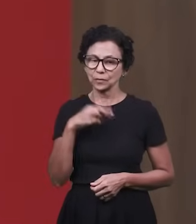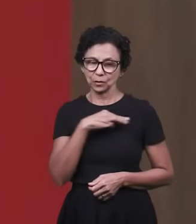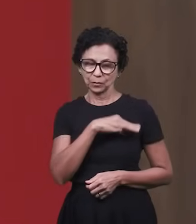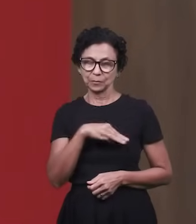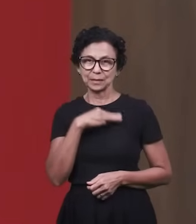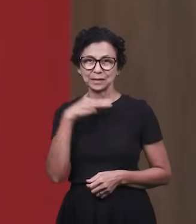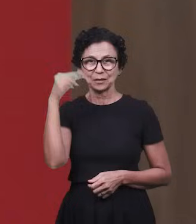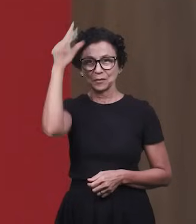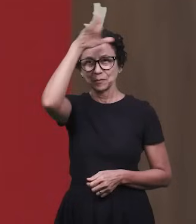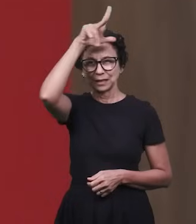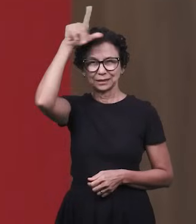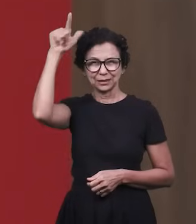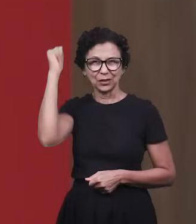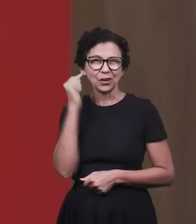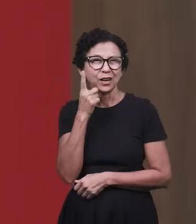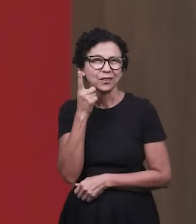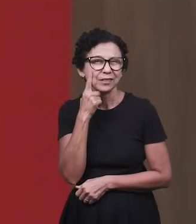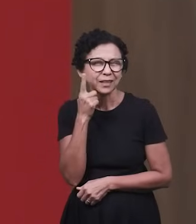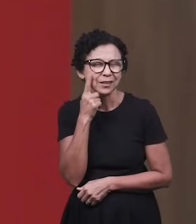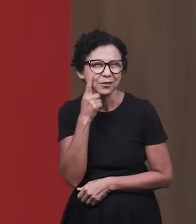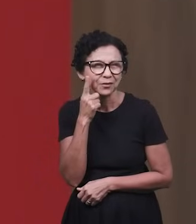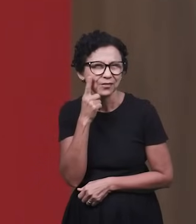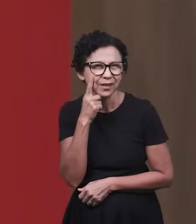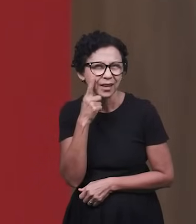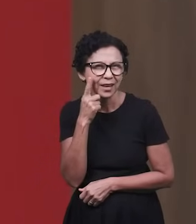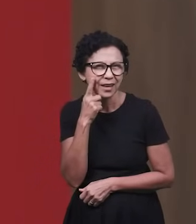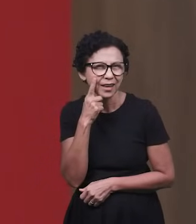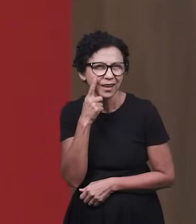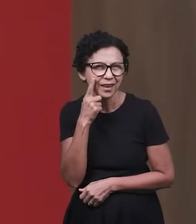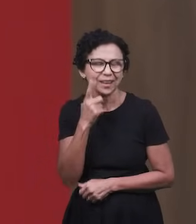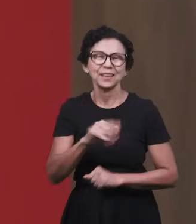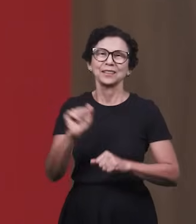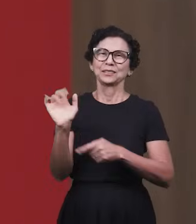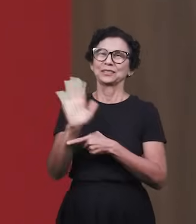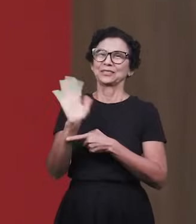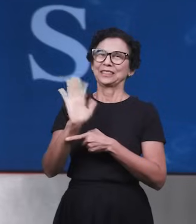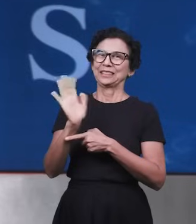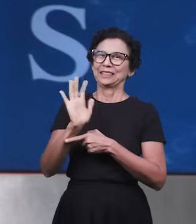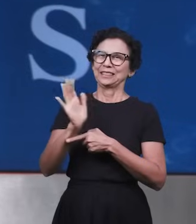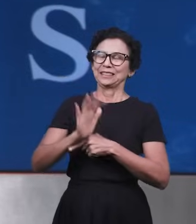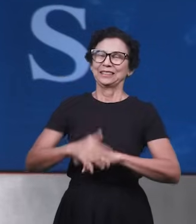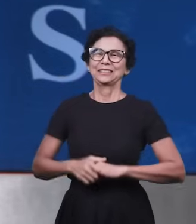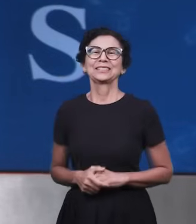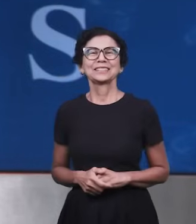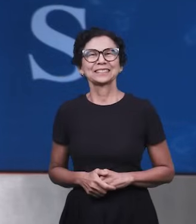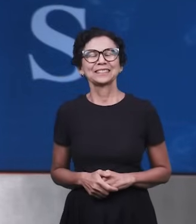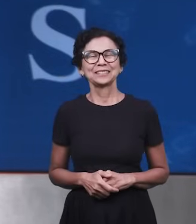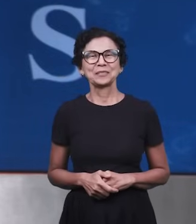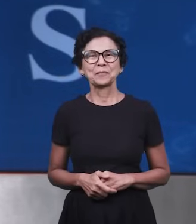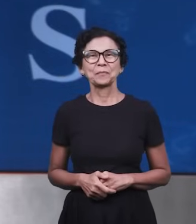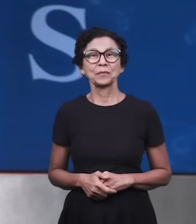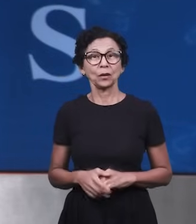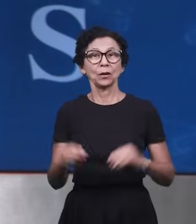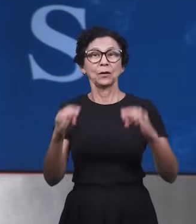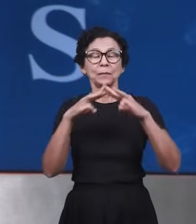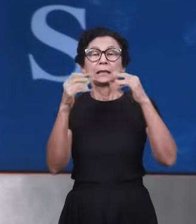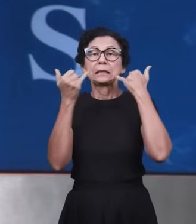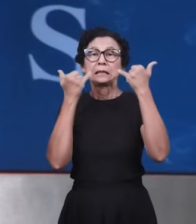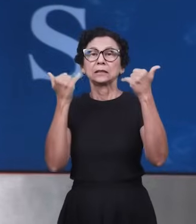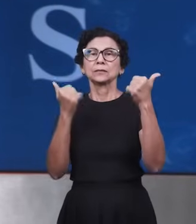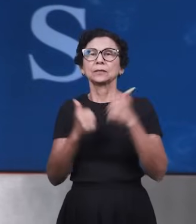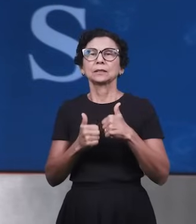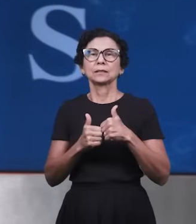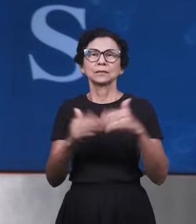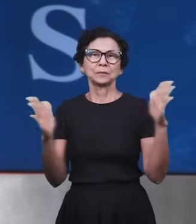ver aqui a matéria, as matérias aqui, ó, da Missão Amazônia. Fica com a gente a partir de agora. O Manaí News está entrando no ar.